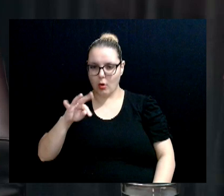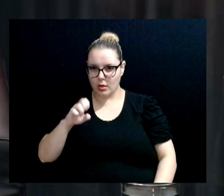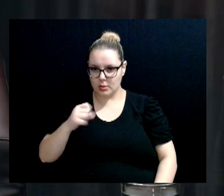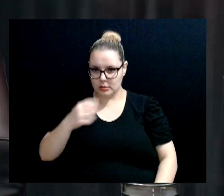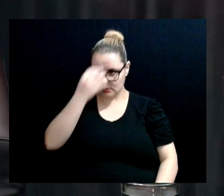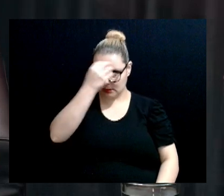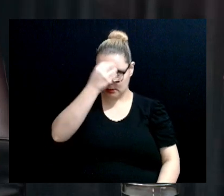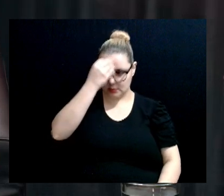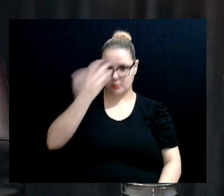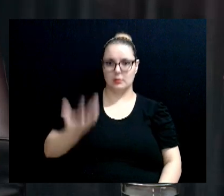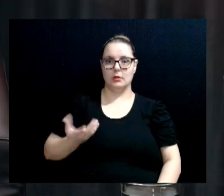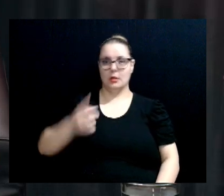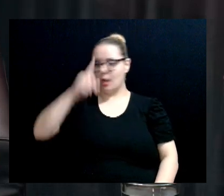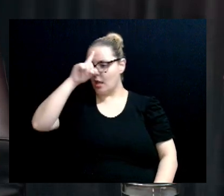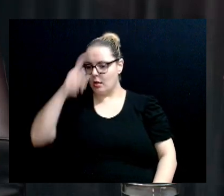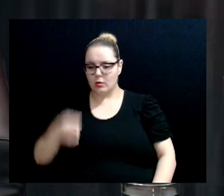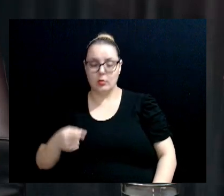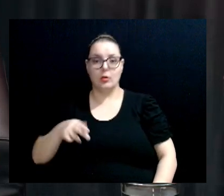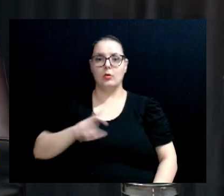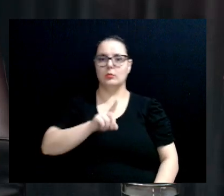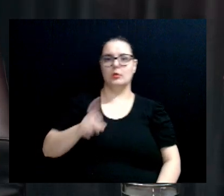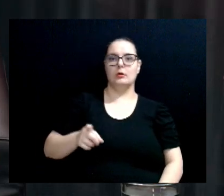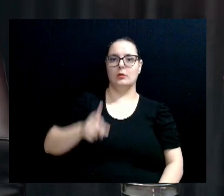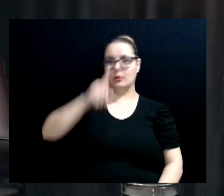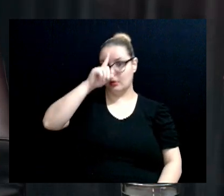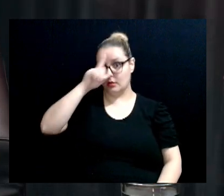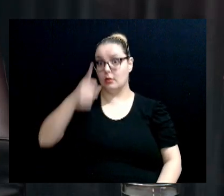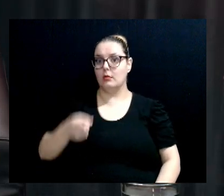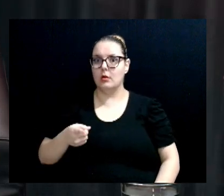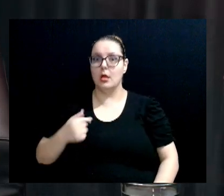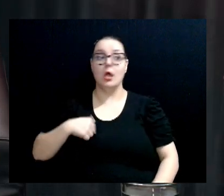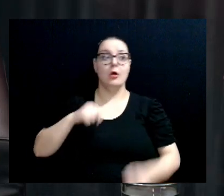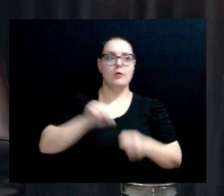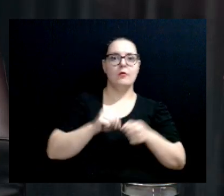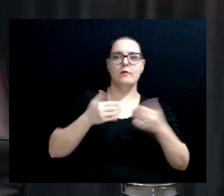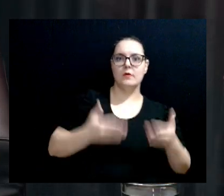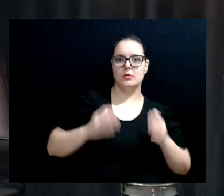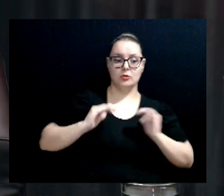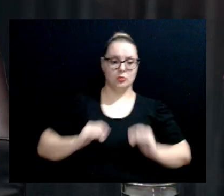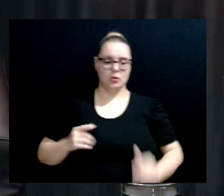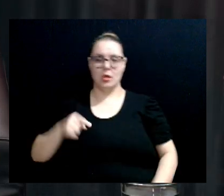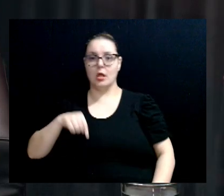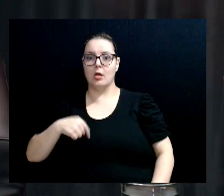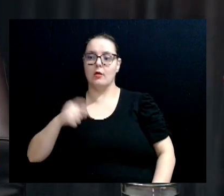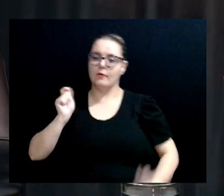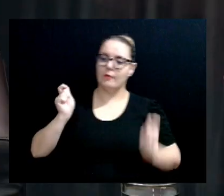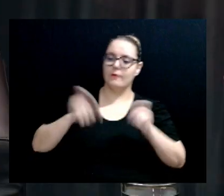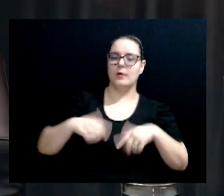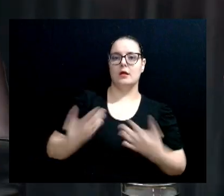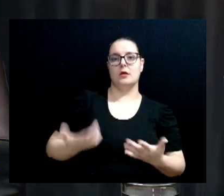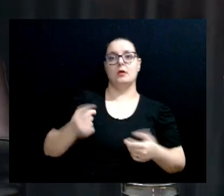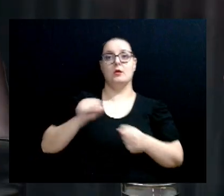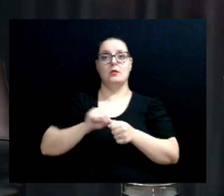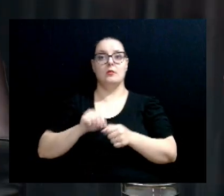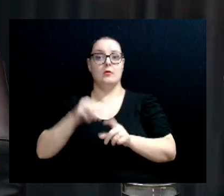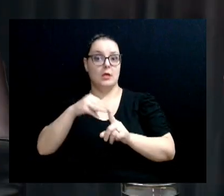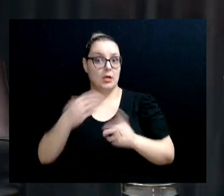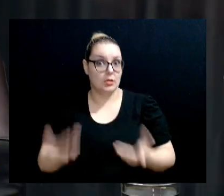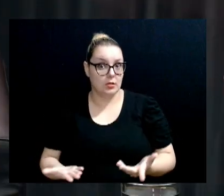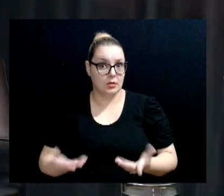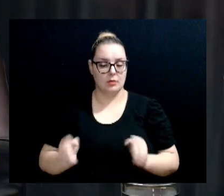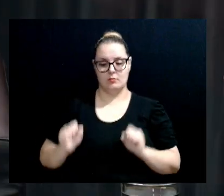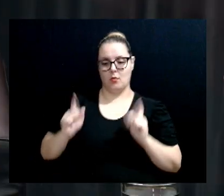essa decisão ou não, que é a tomada de decisão, eu vou fazer esse comportamento, eu vou efetuar, eu vou fazer essa meta, ok,